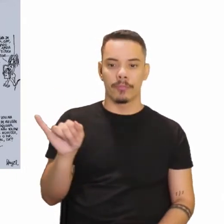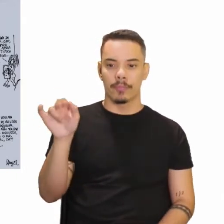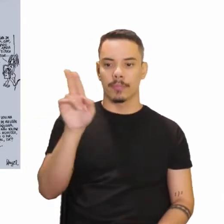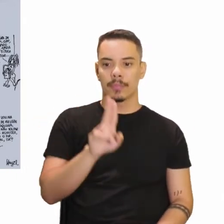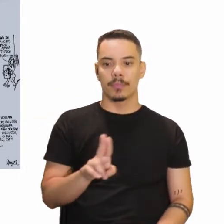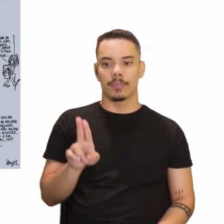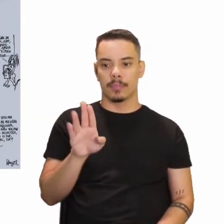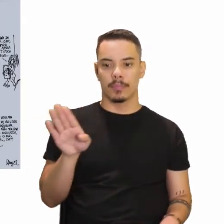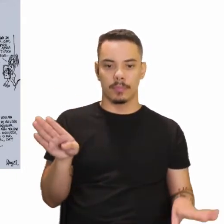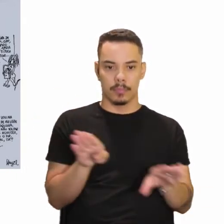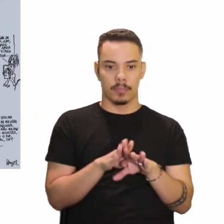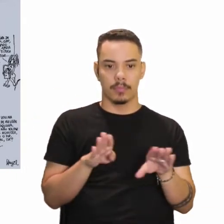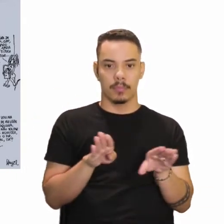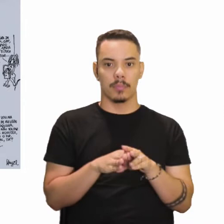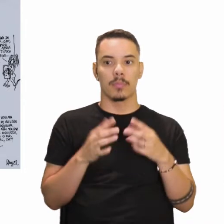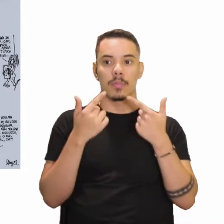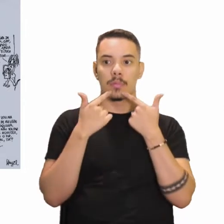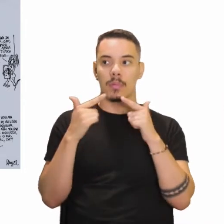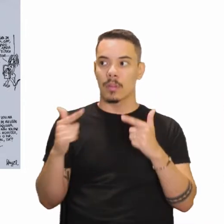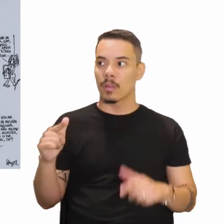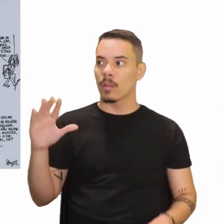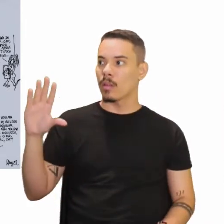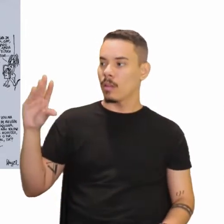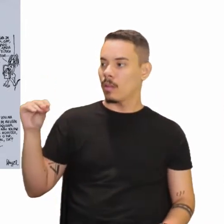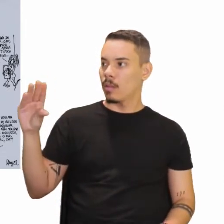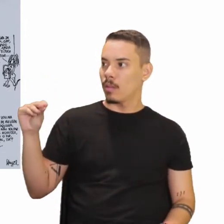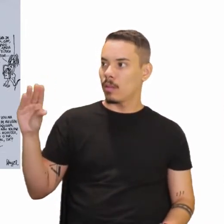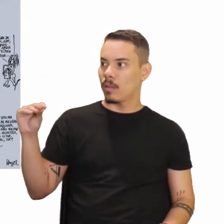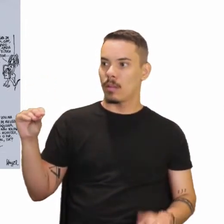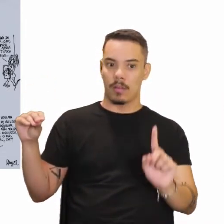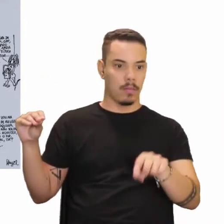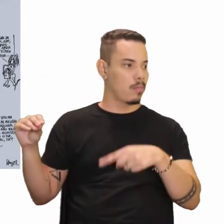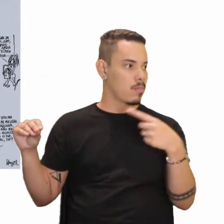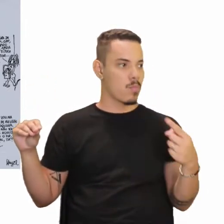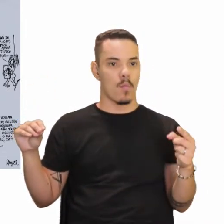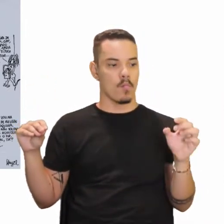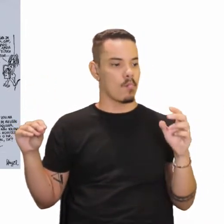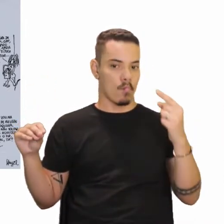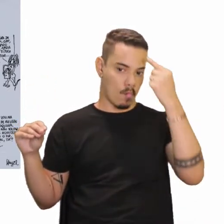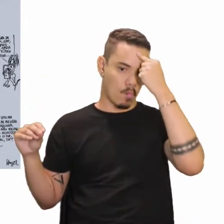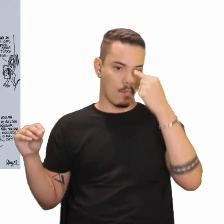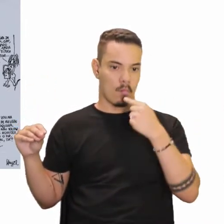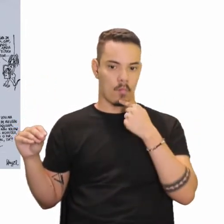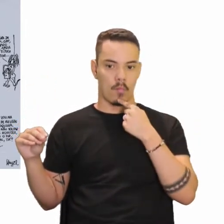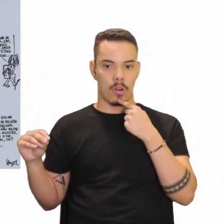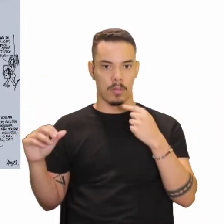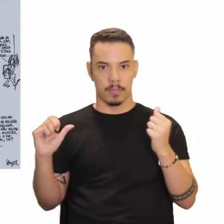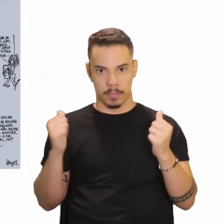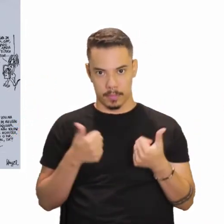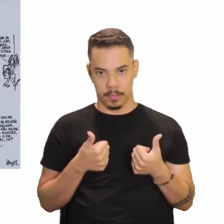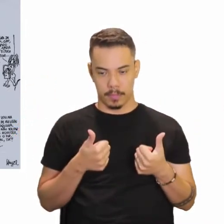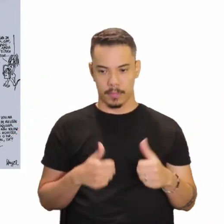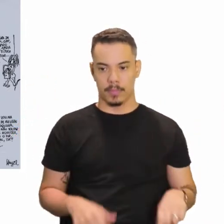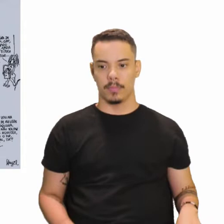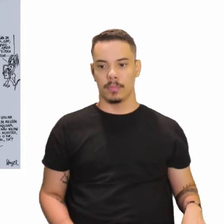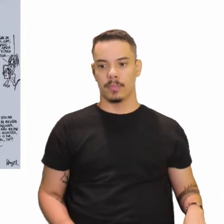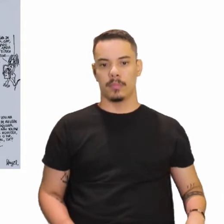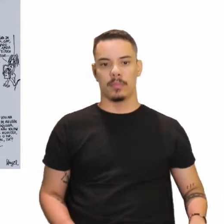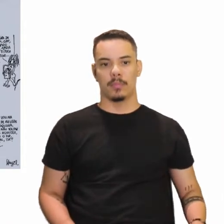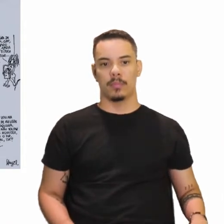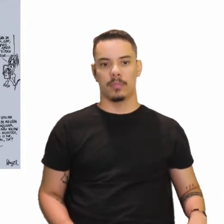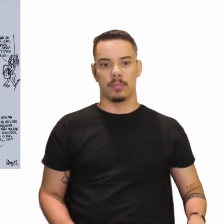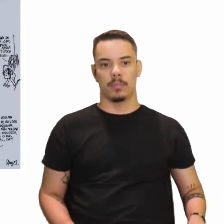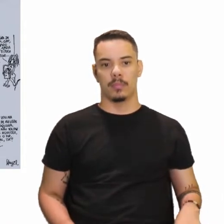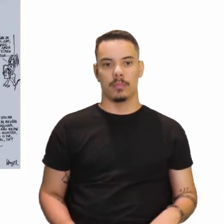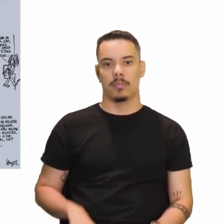da linguagem verbal e da linguagem não verbal beleza é